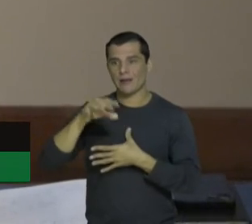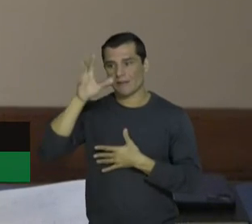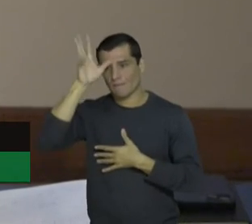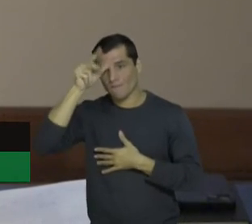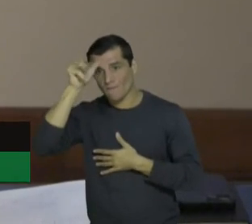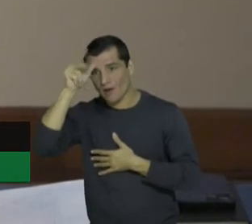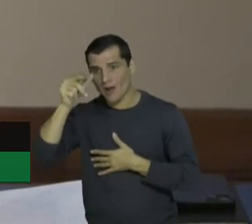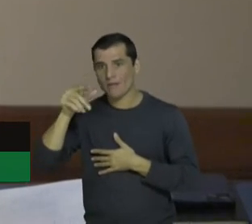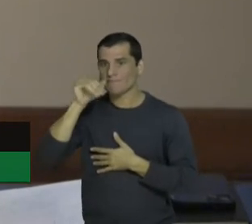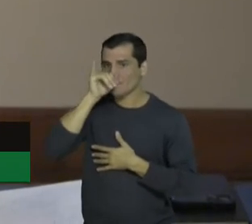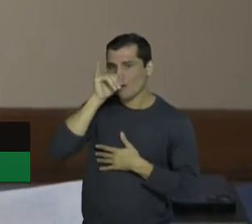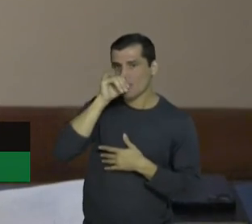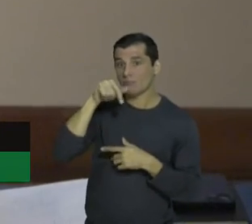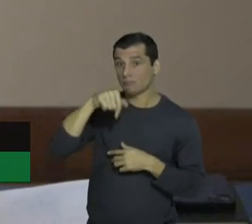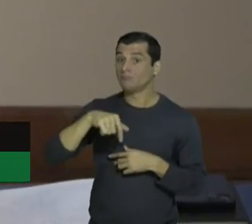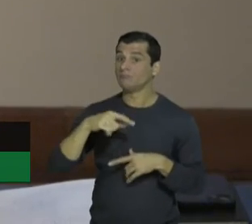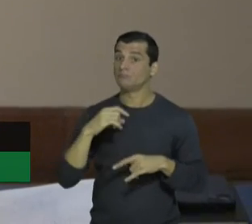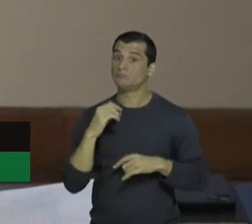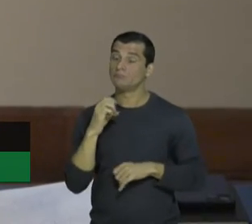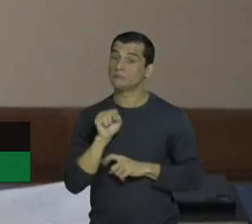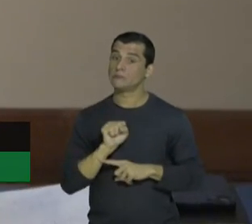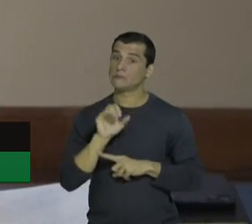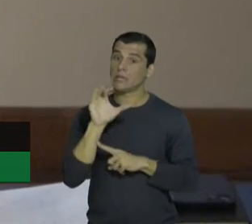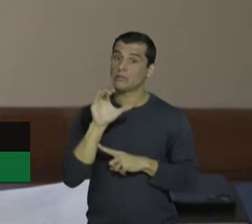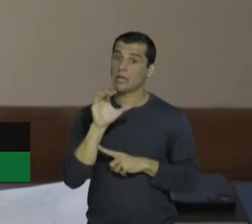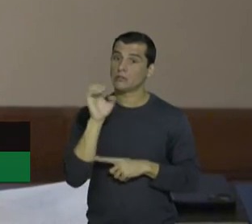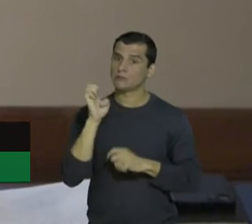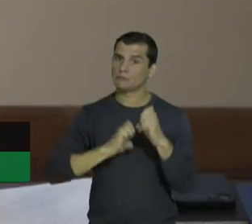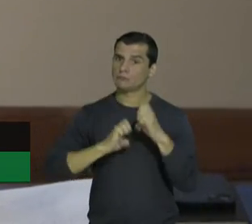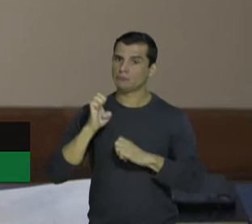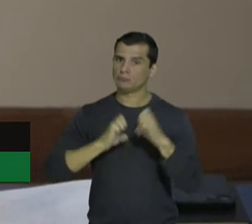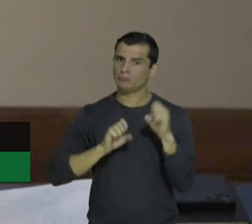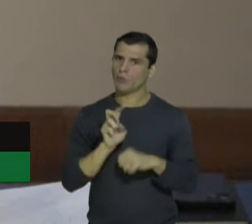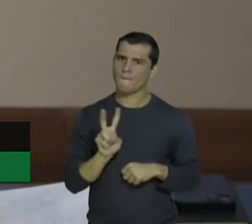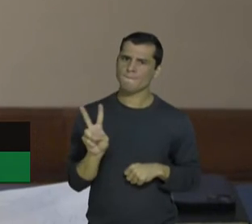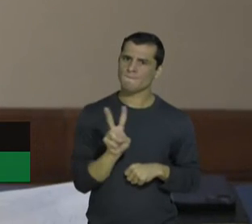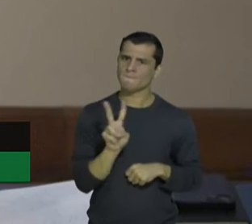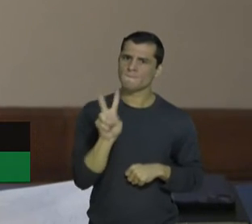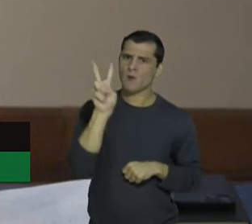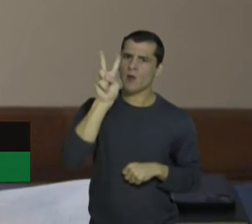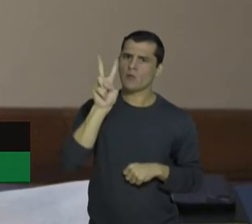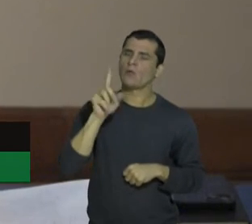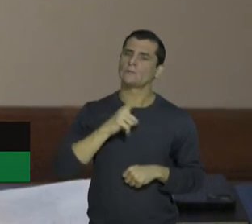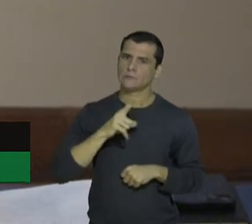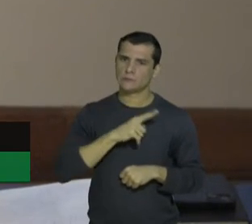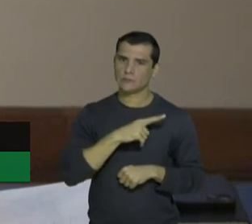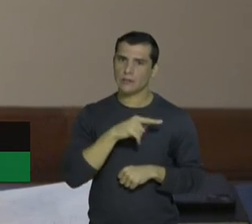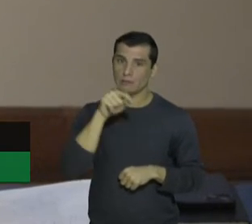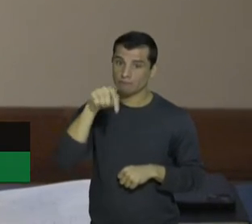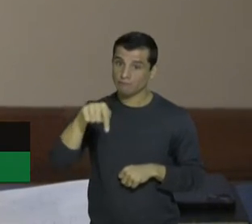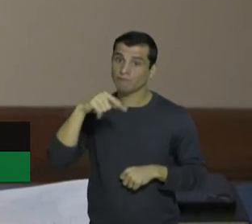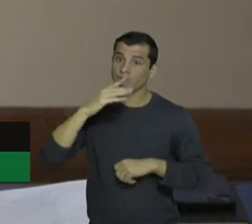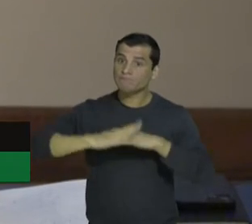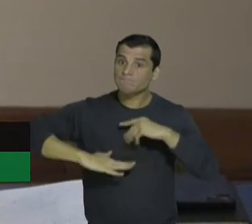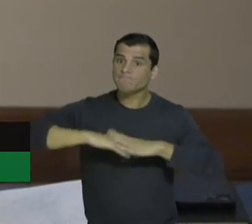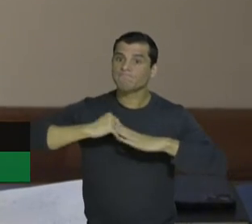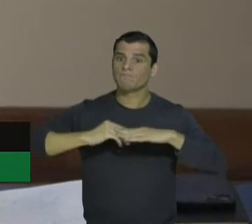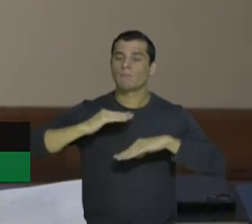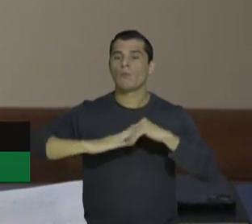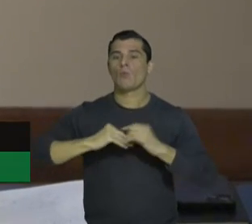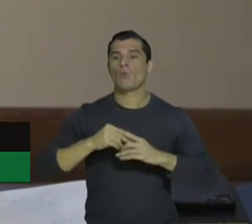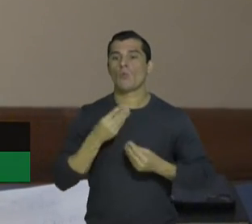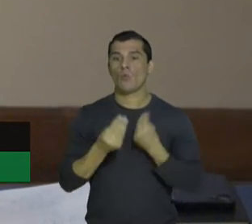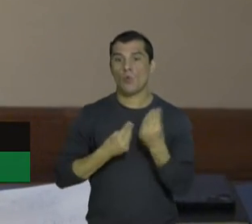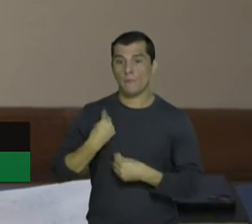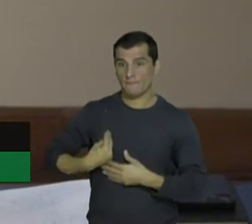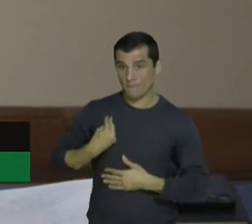indústria de Santa Catarina Ela é extremamente valorosa ela pratica aquilo que a gente precisa hoje no